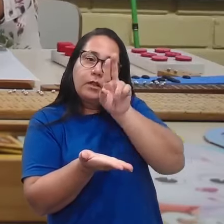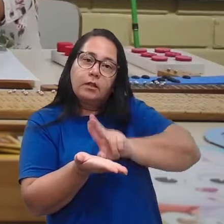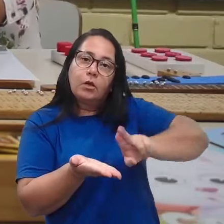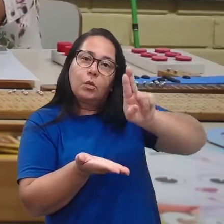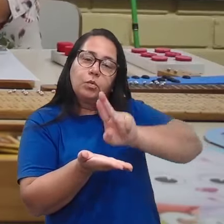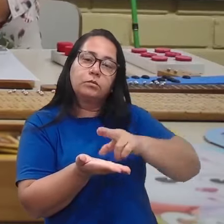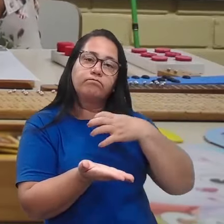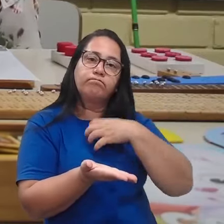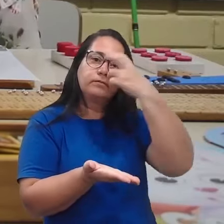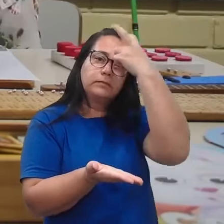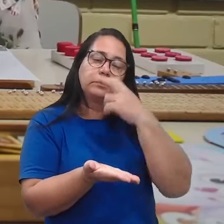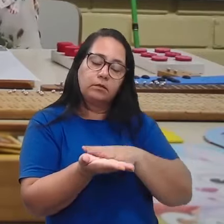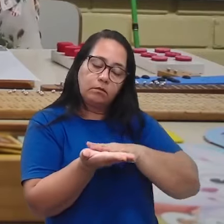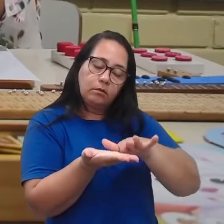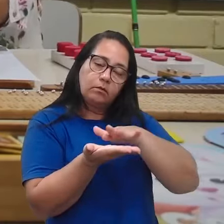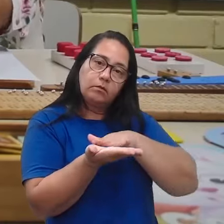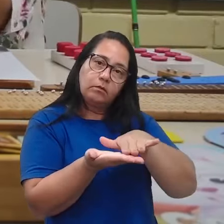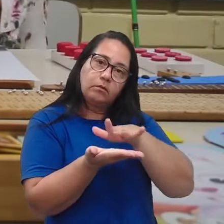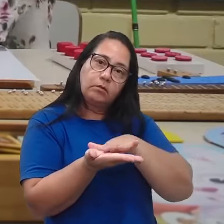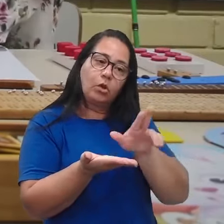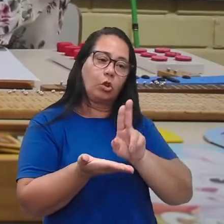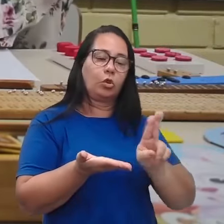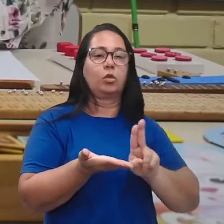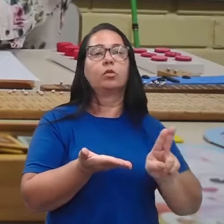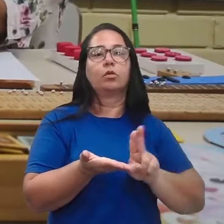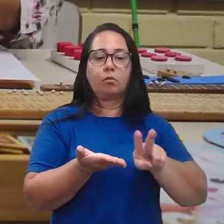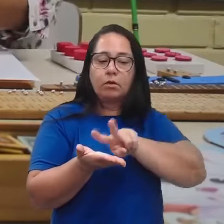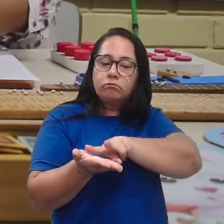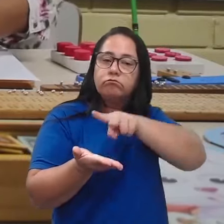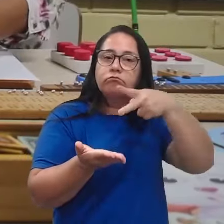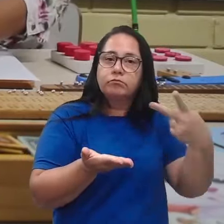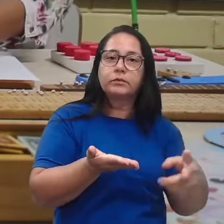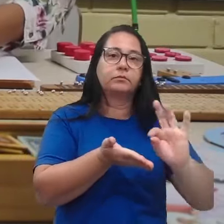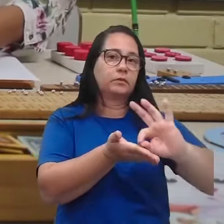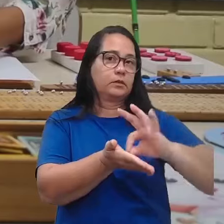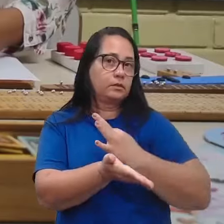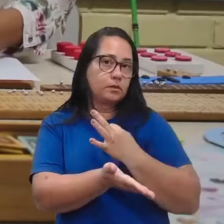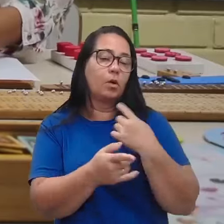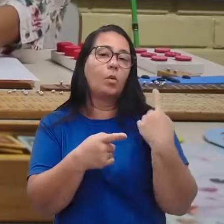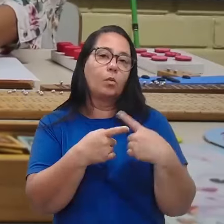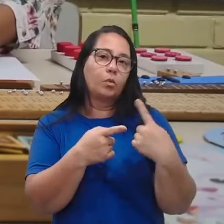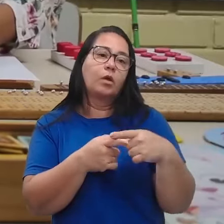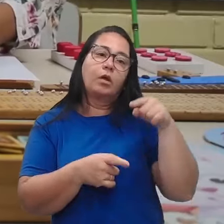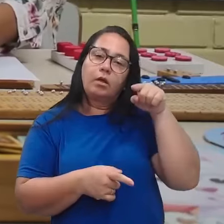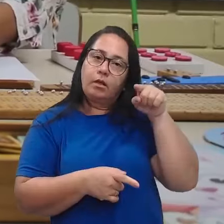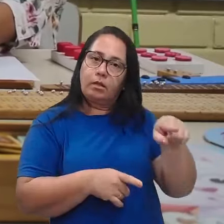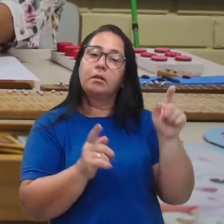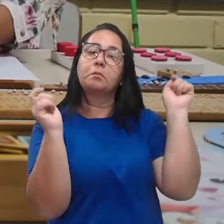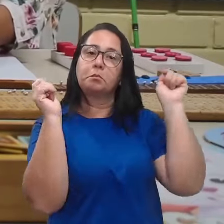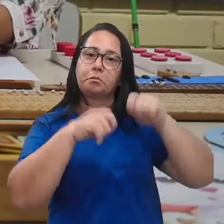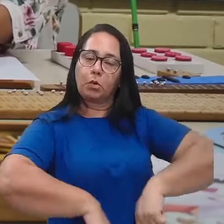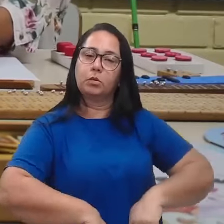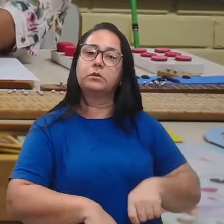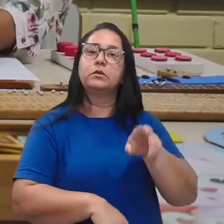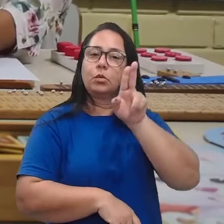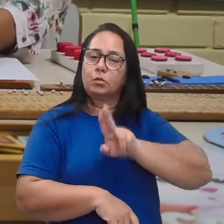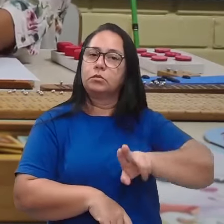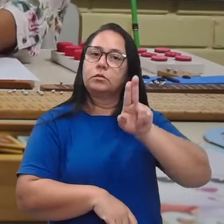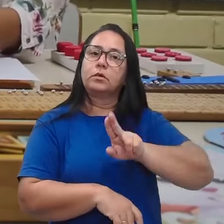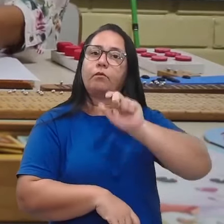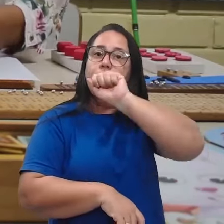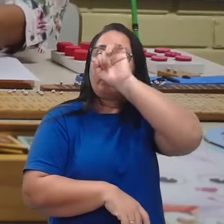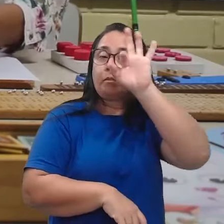poder fazer a escrita do nome dele, para ele poder assinar. Porque ele vai ser uma pessoa alfabetizada, mas se comporta como analfabeto, porque tem que usar